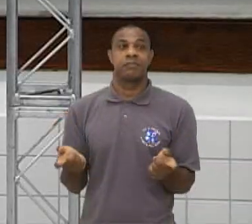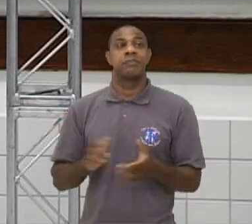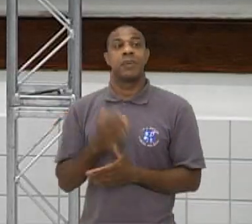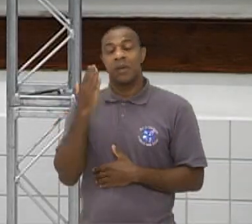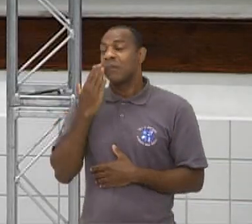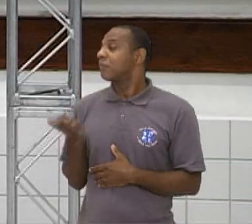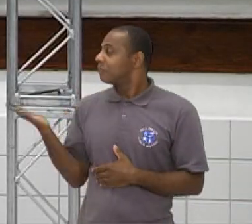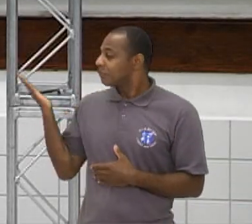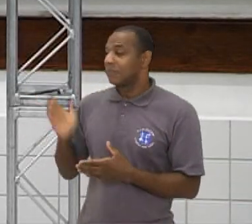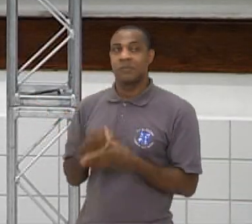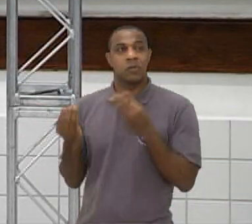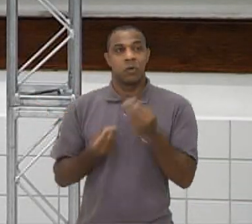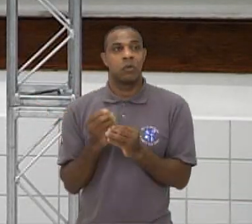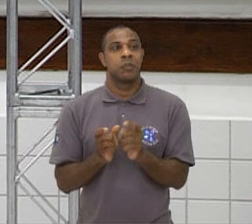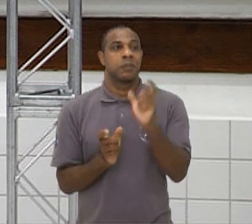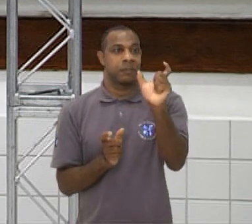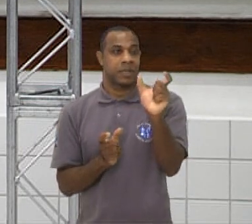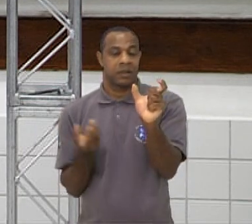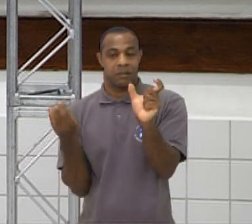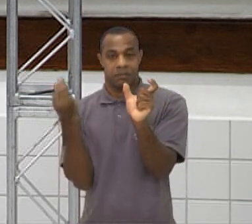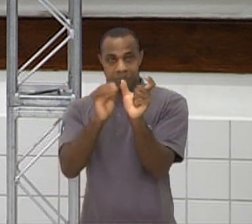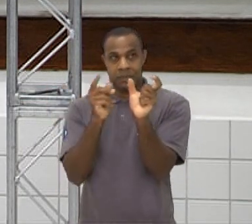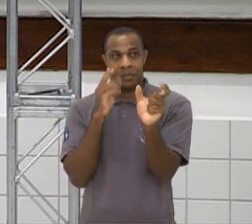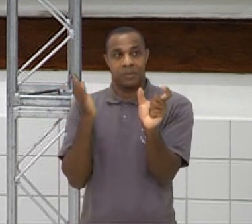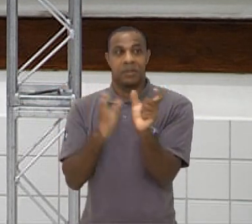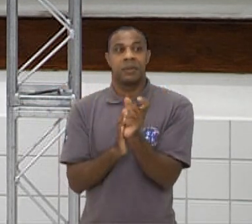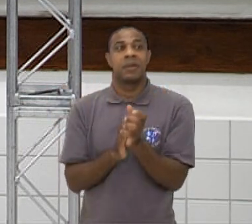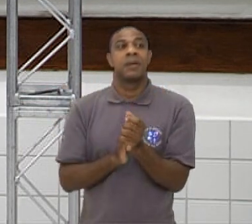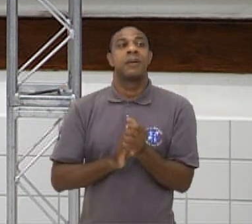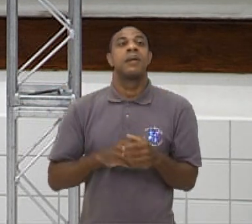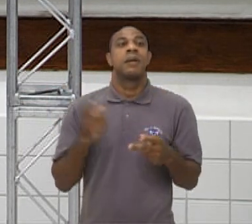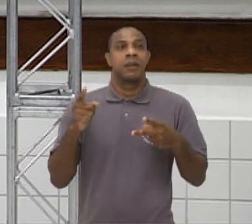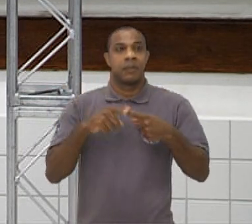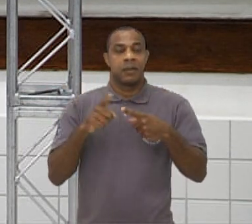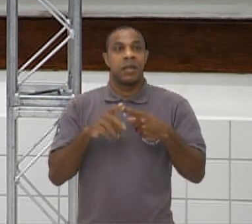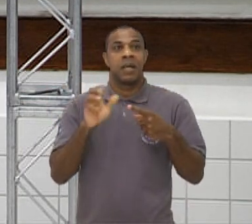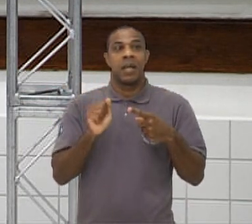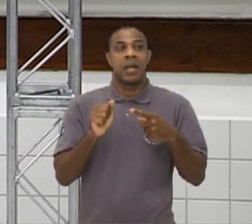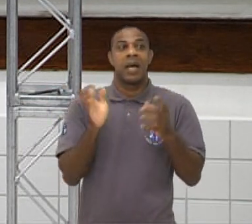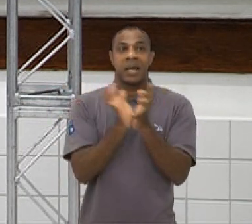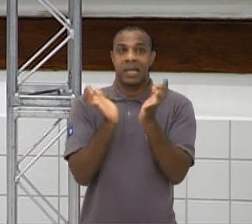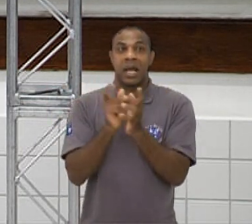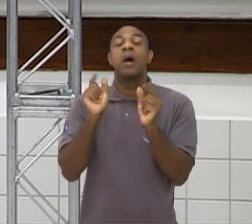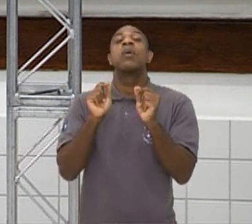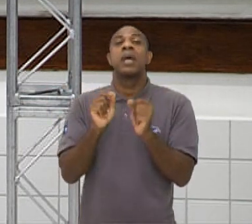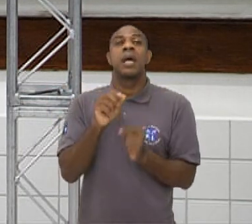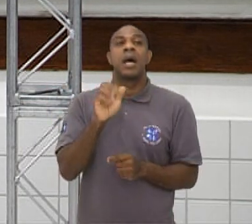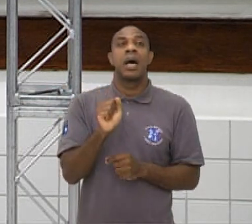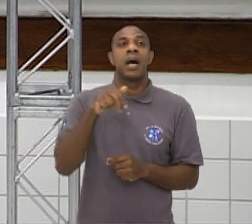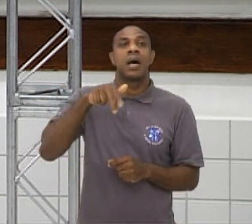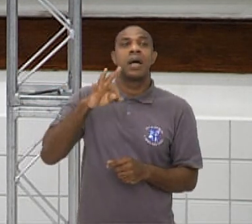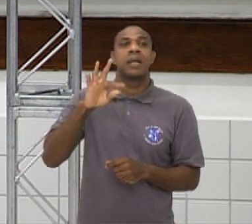vamos colocar essas palavras, tá? As classes, elas são antagônicas.